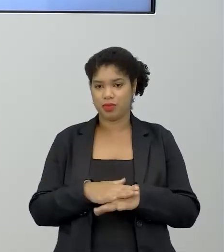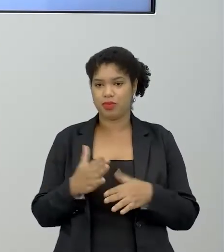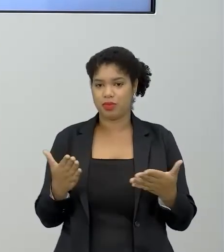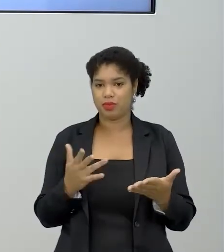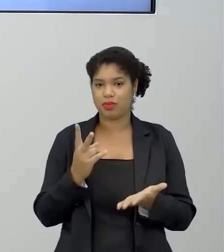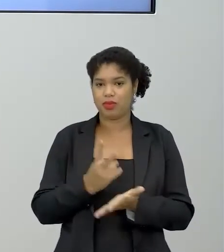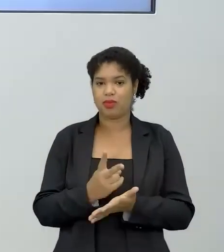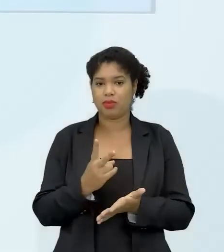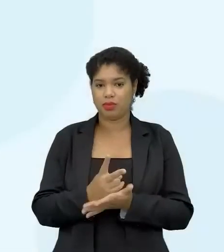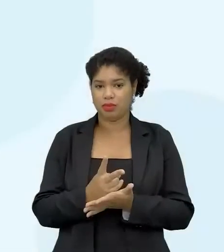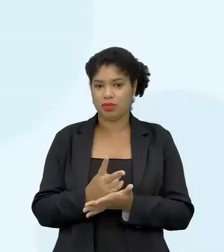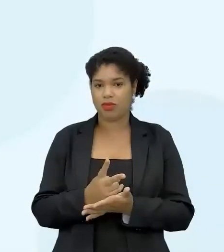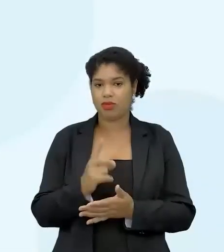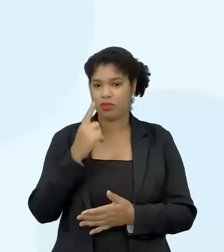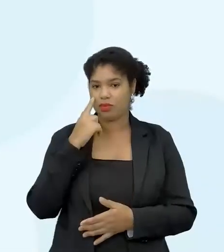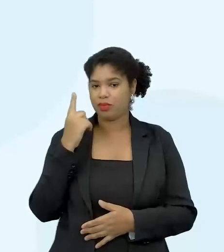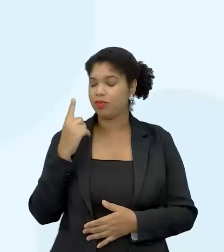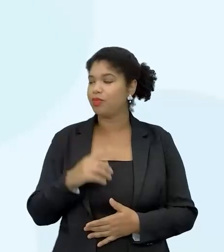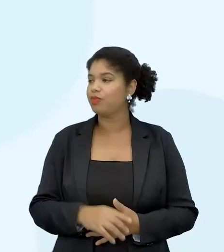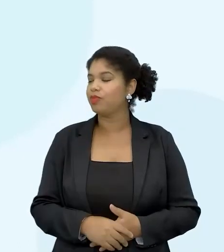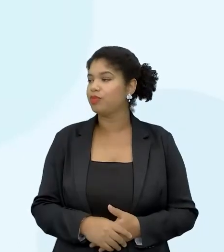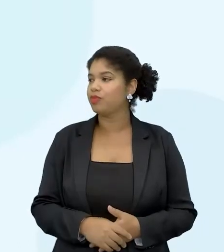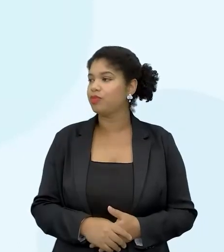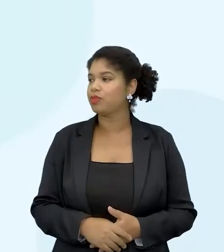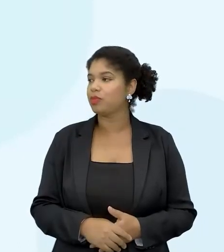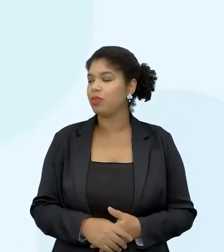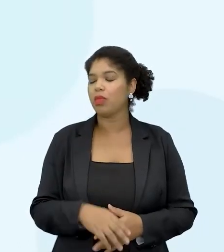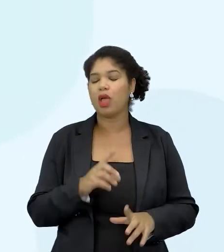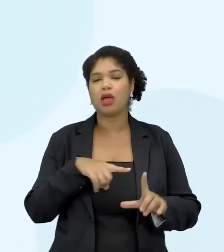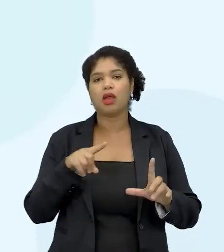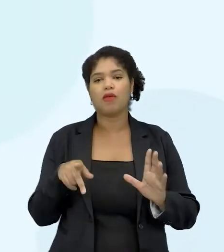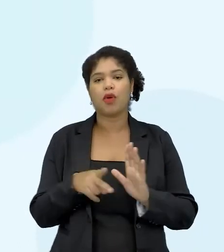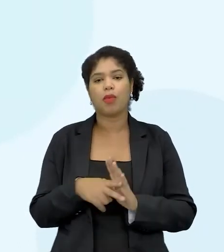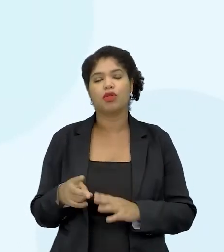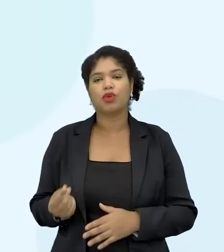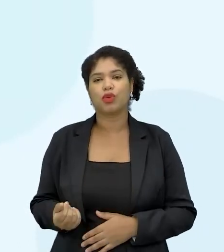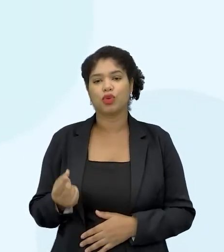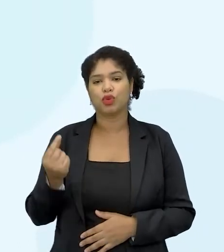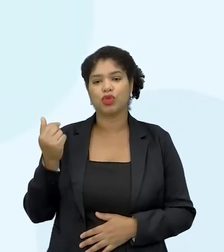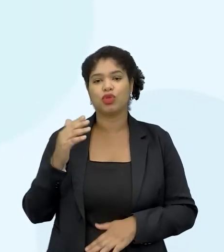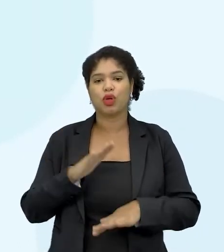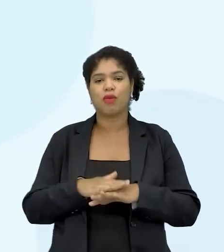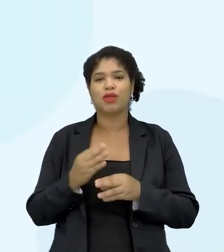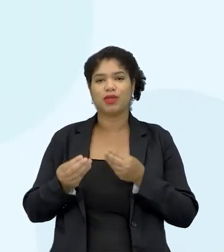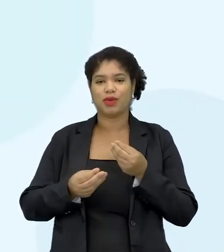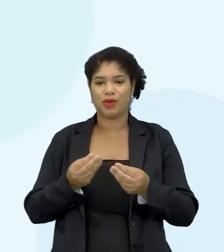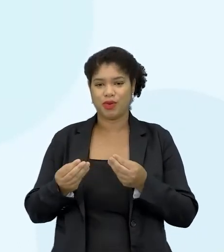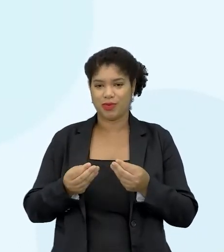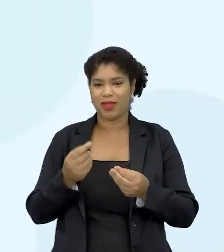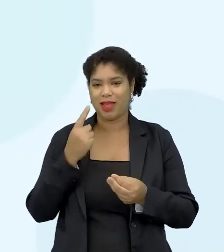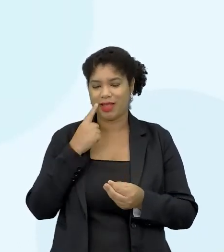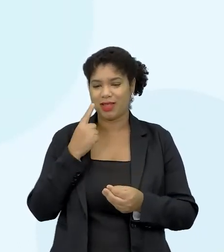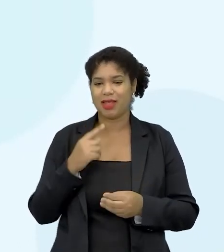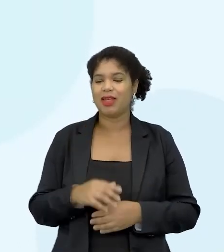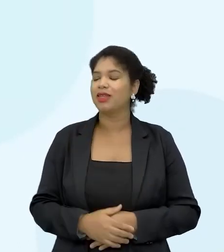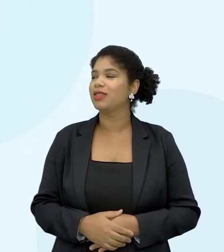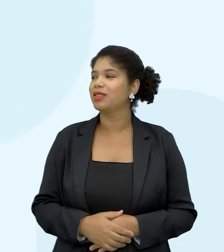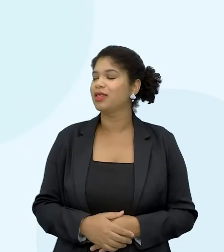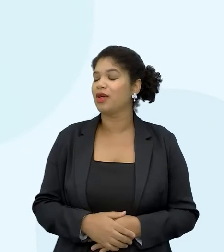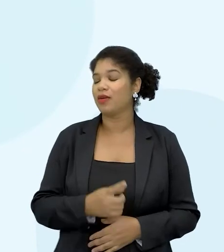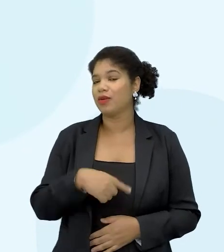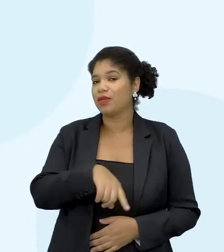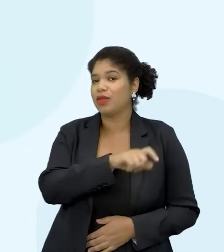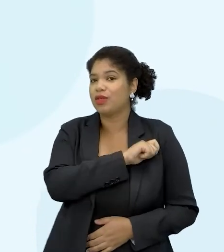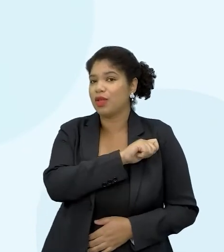mesma tabela, olha lá, o gráfico do custo, a gente fez inicialmente essa retinha, né? Você, estudante,